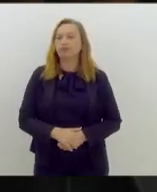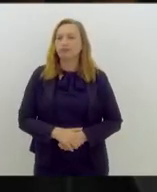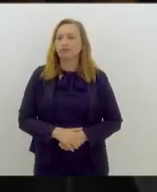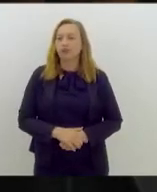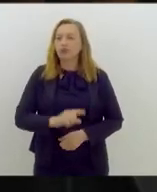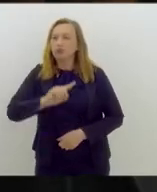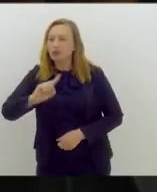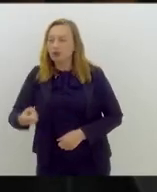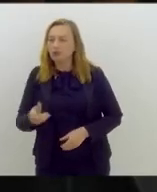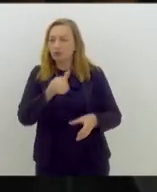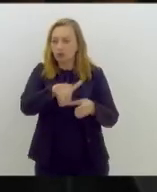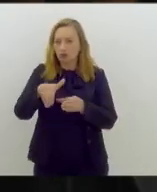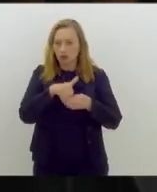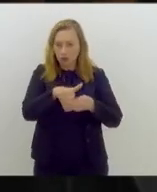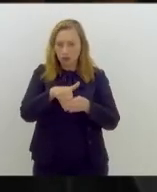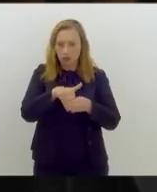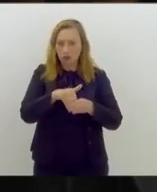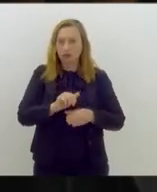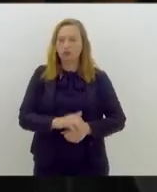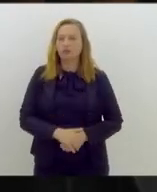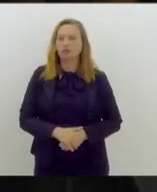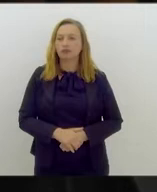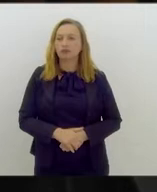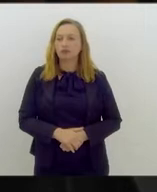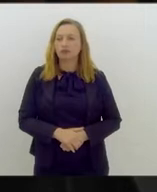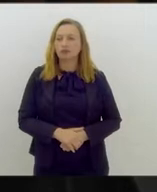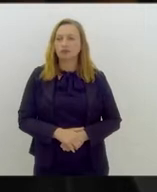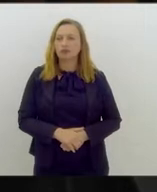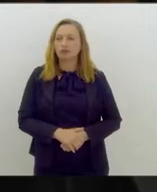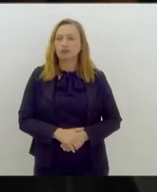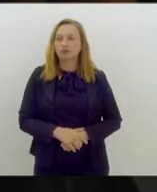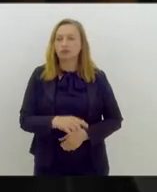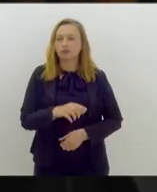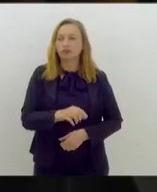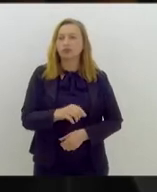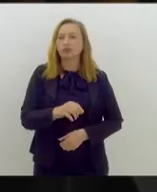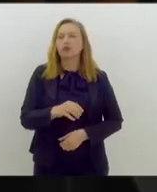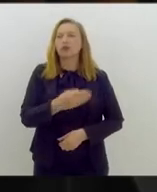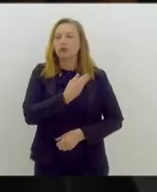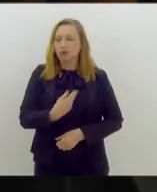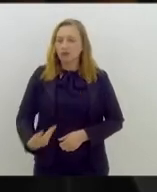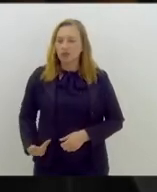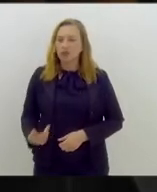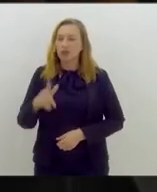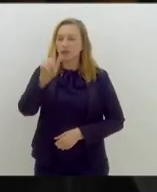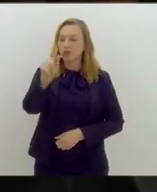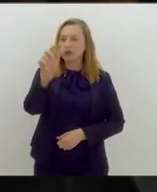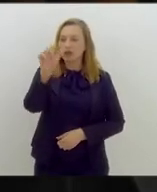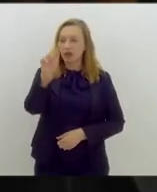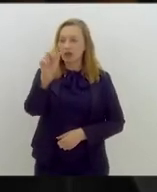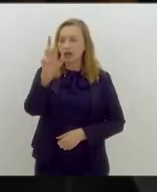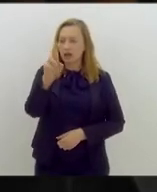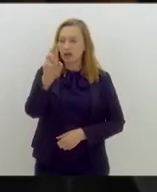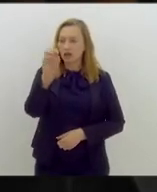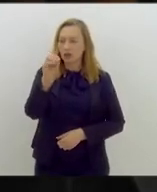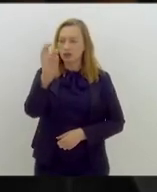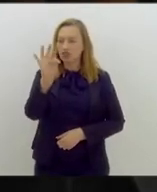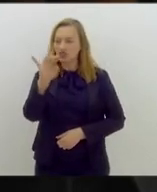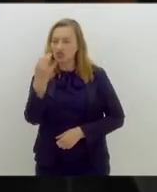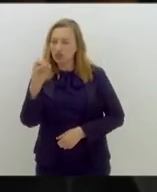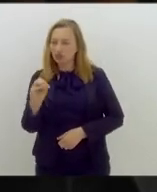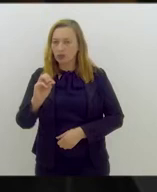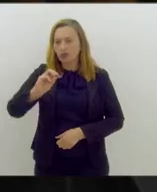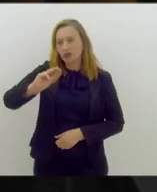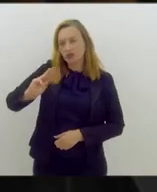um milhão de votos no qual se elegeu o governador garotinho com aproximadamente 3 milhões de votos